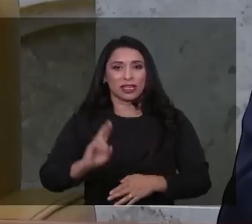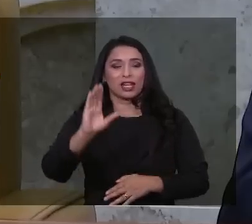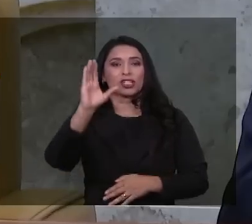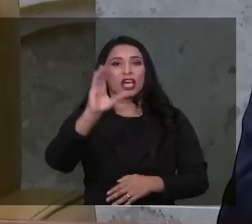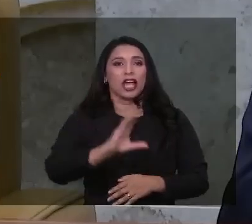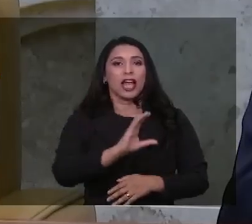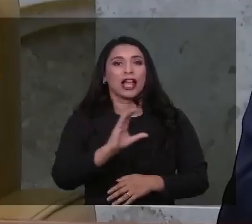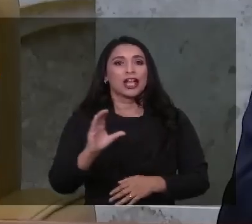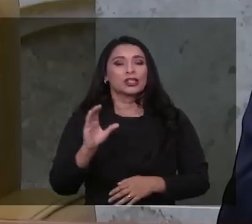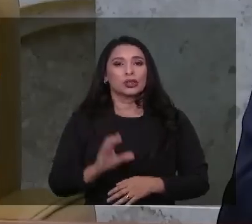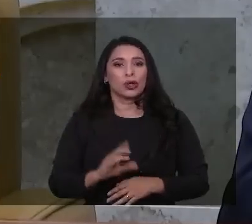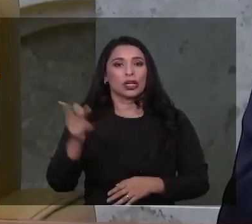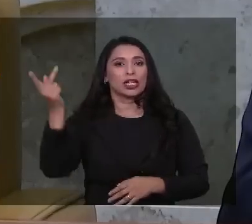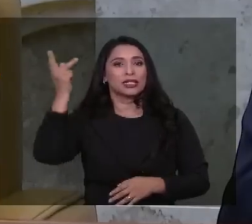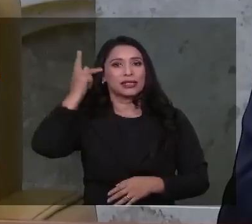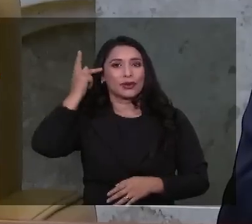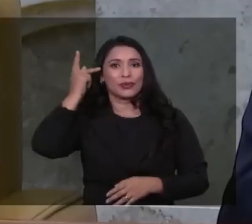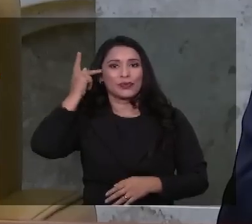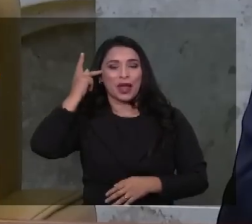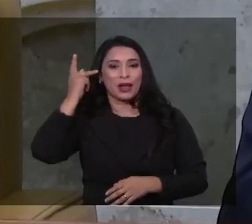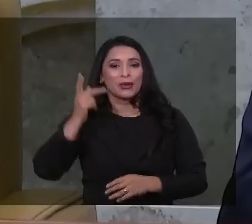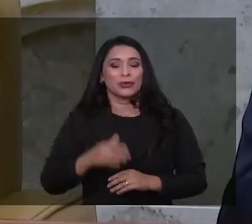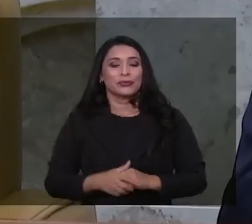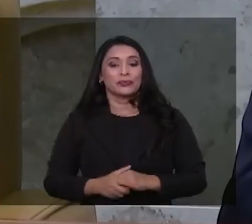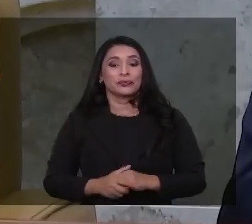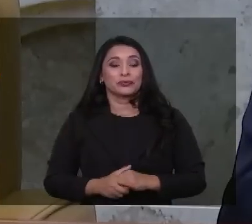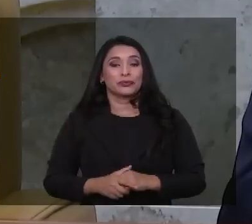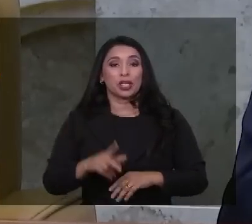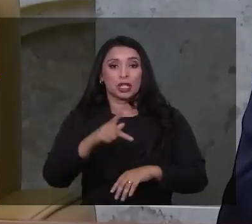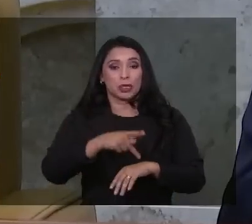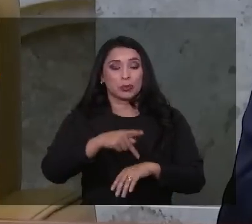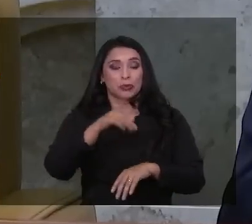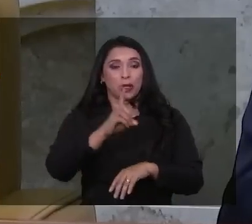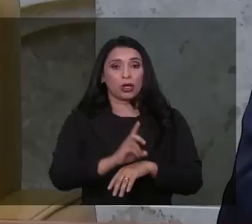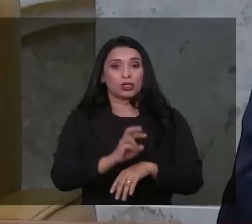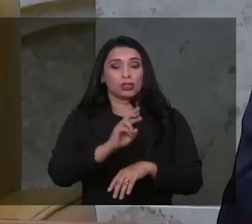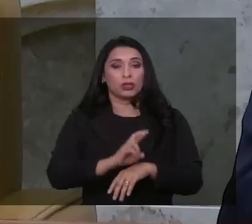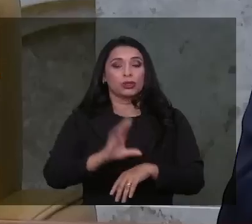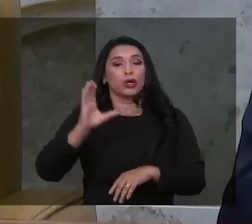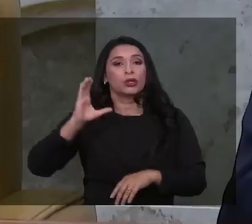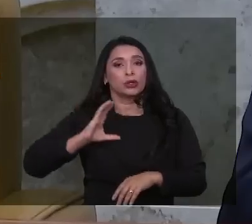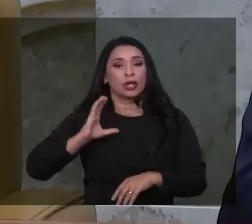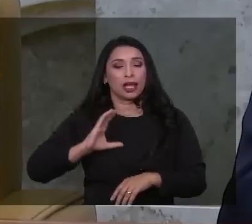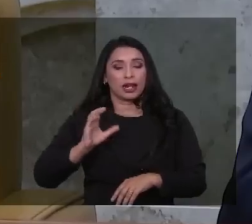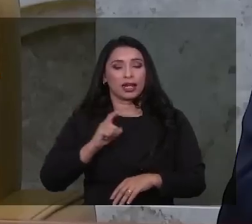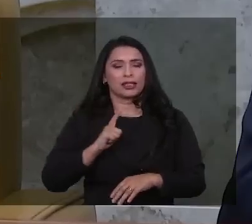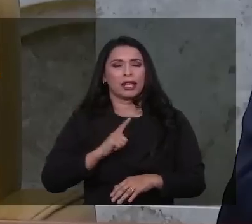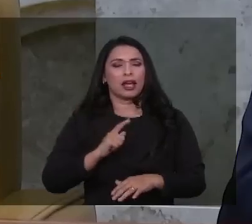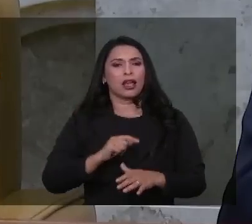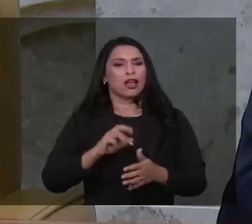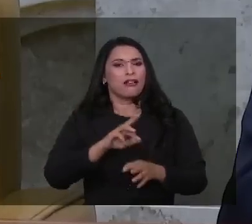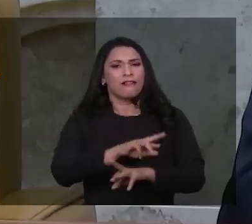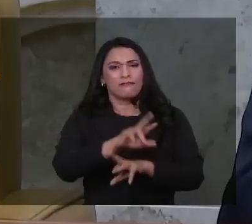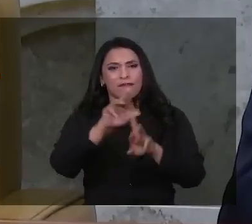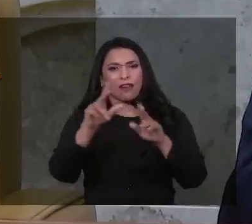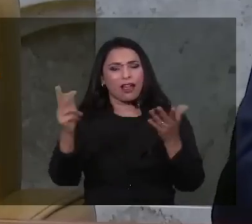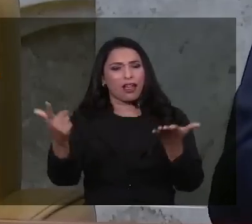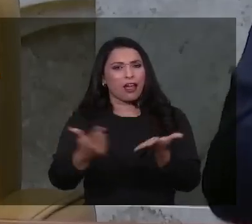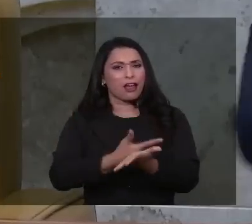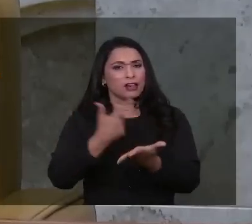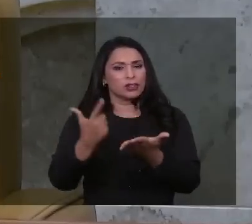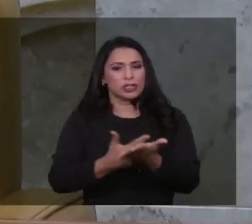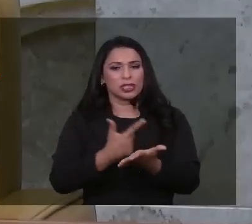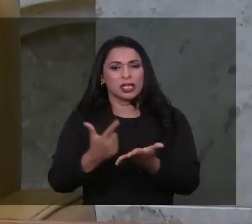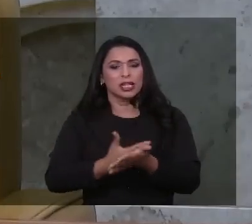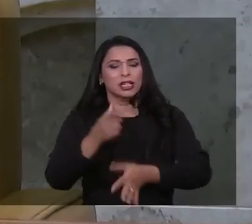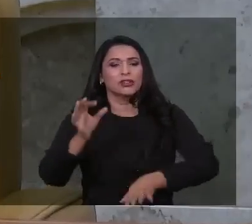de São Paulo e pós-doutor em instituição do Canadá, autor de inúmeras importantes obras jurídicas,